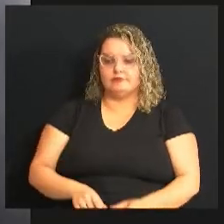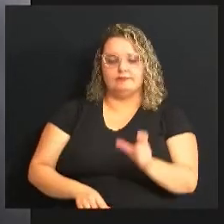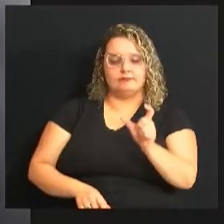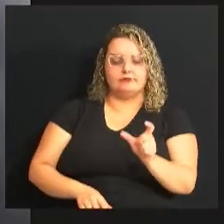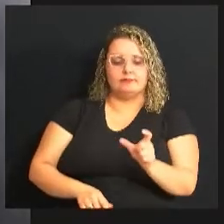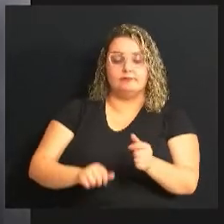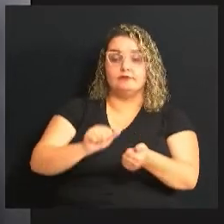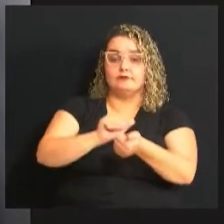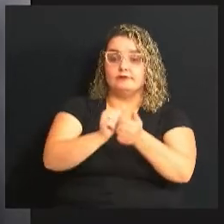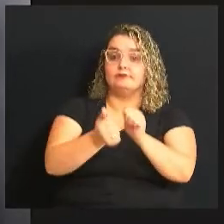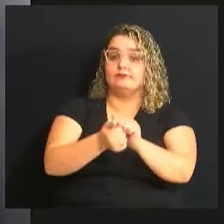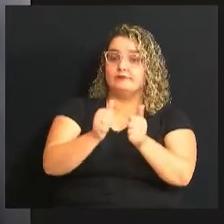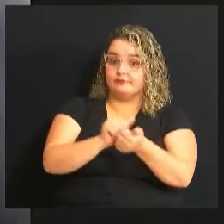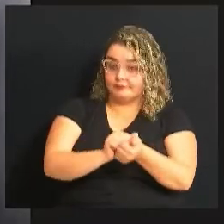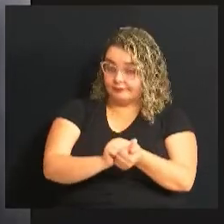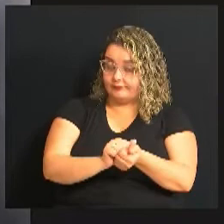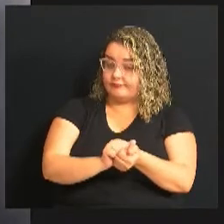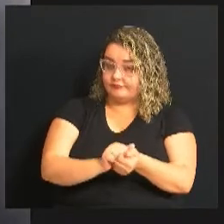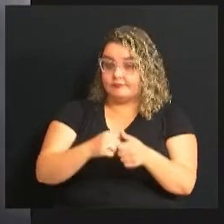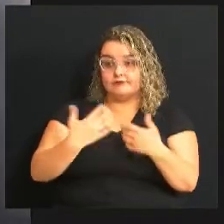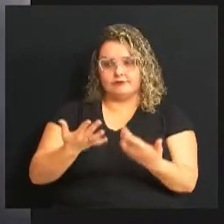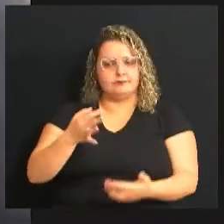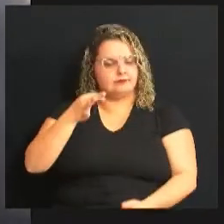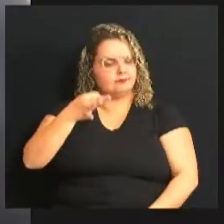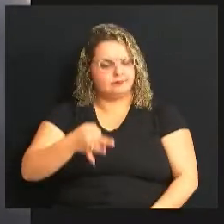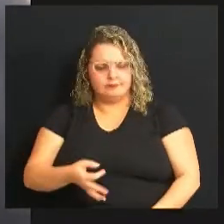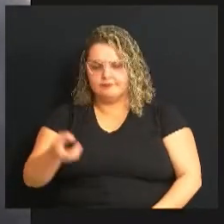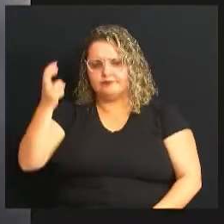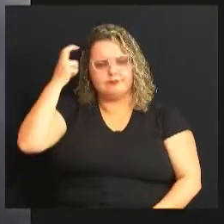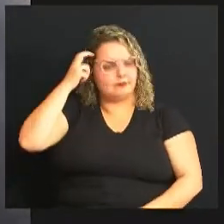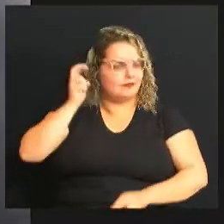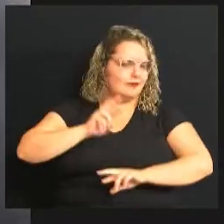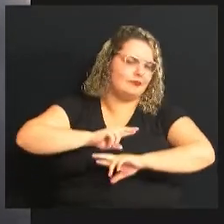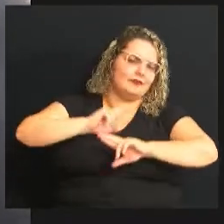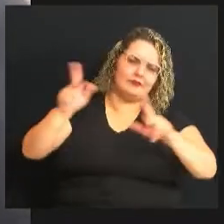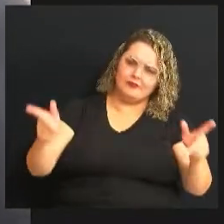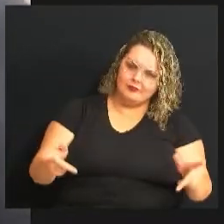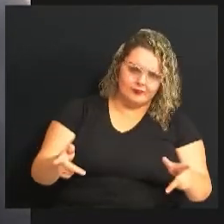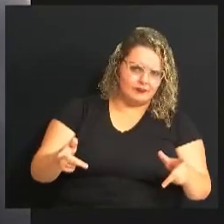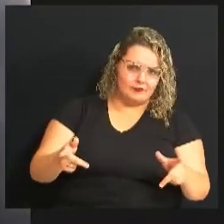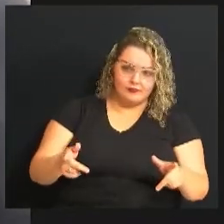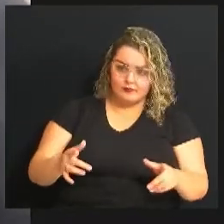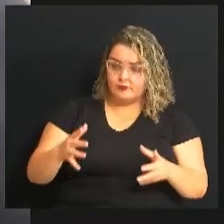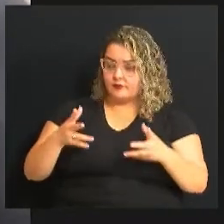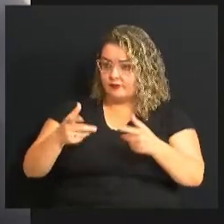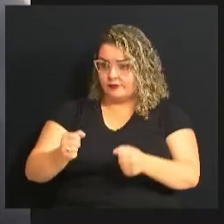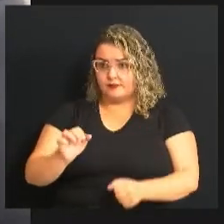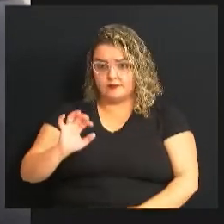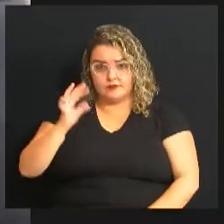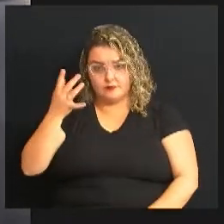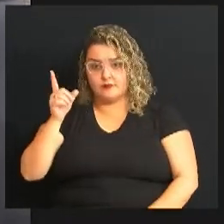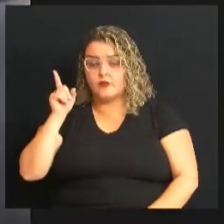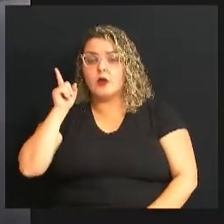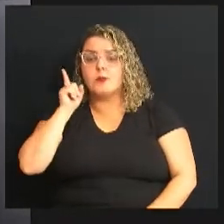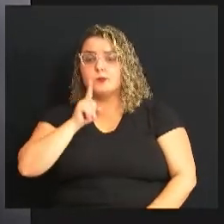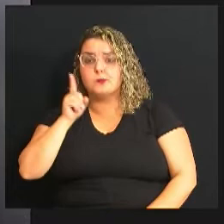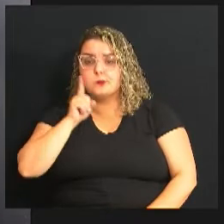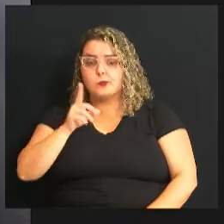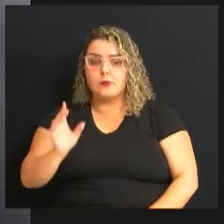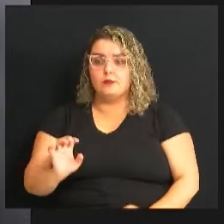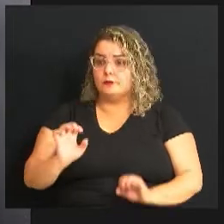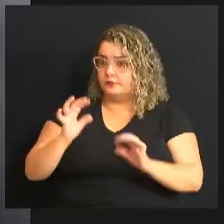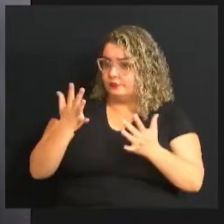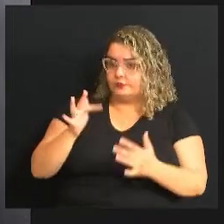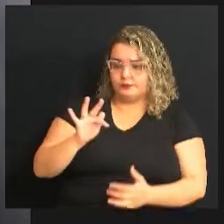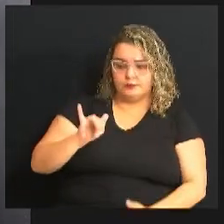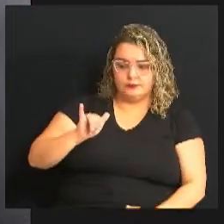adaptação. Certamente nós temos culturas muito diferentes. Aquilo que acontece nos Estados Unidos, aquilo que acontece na